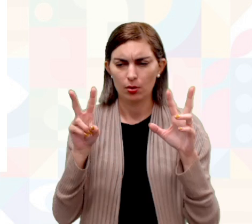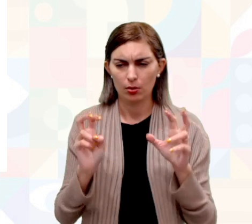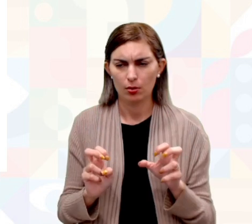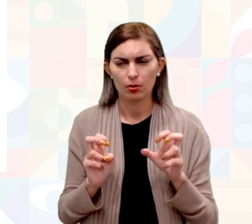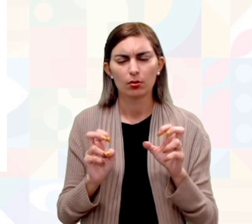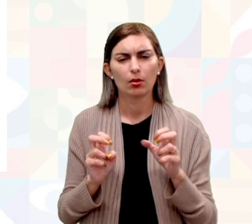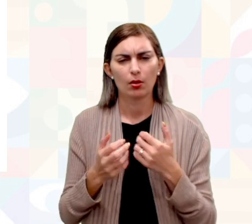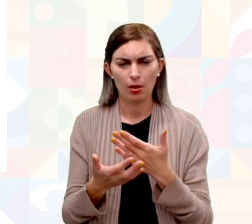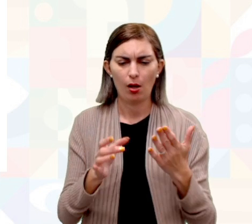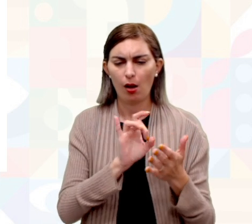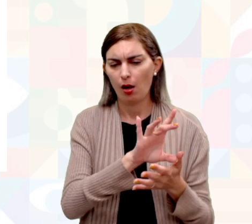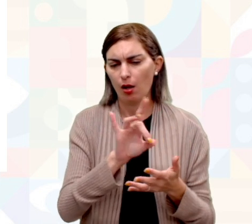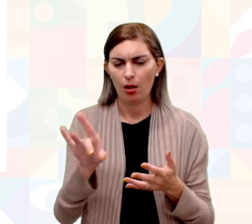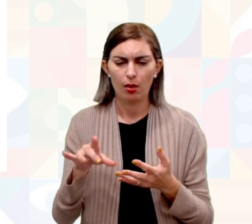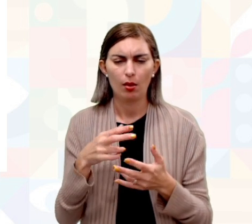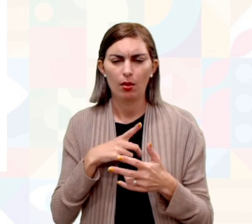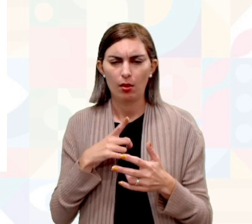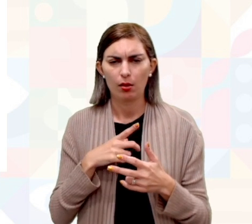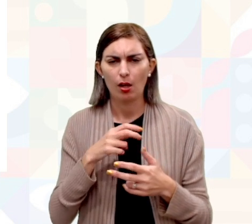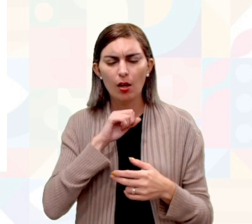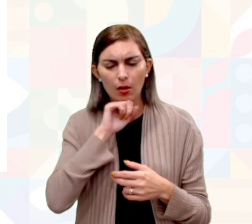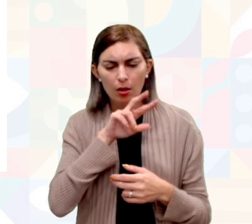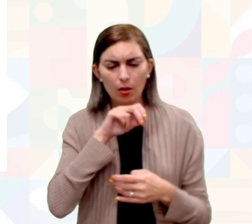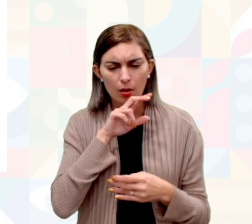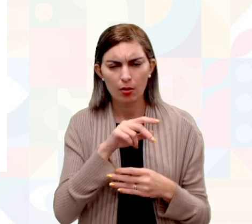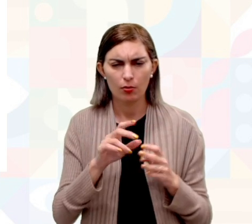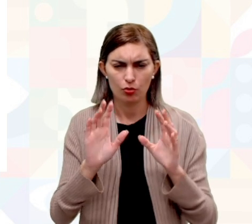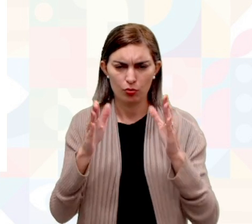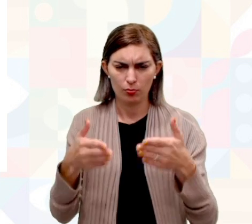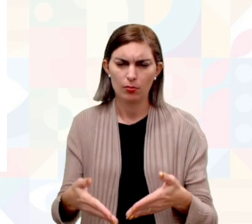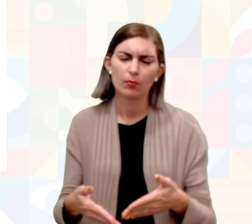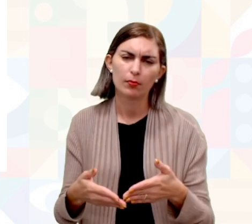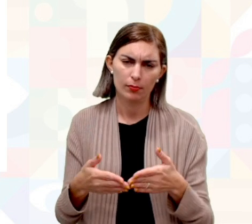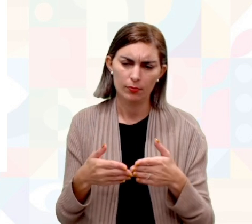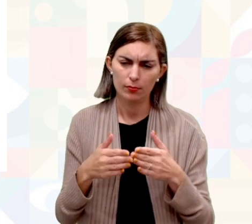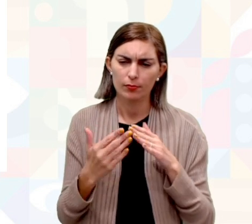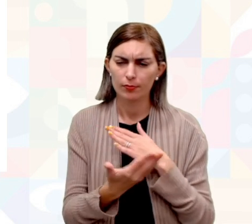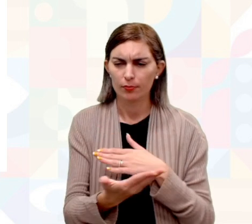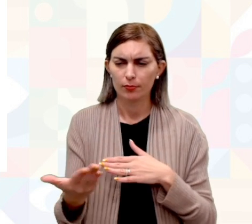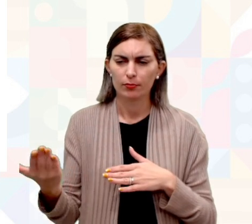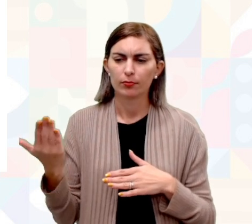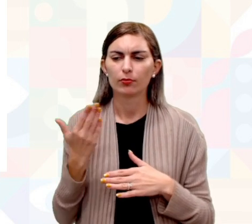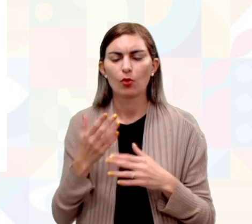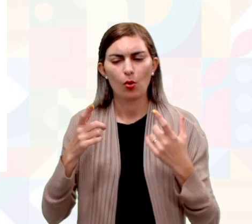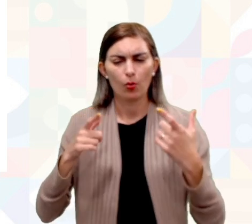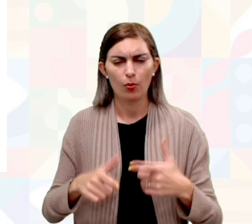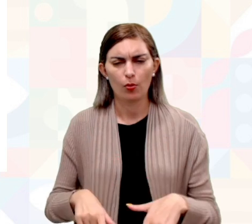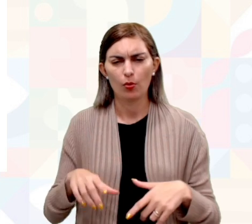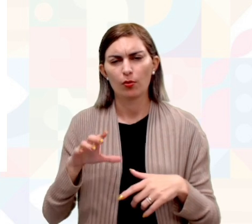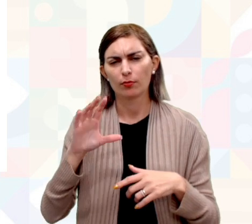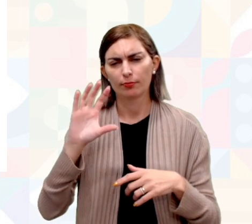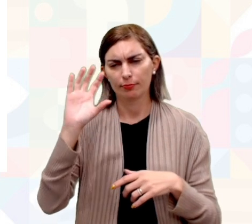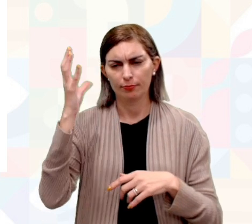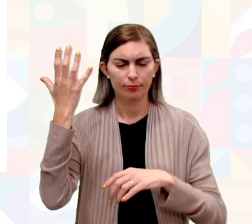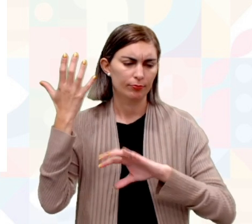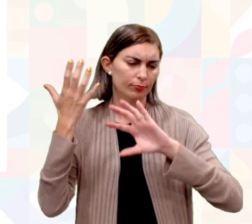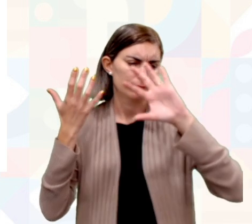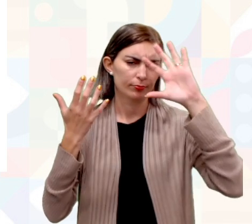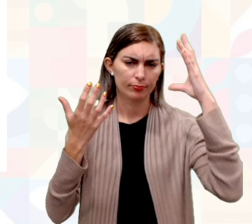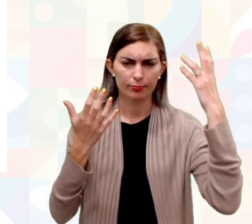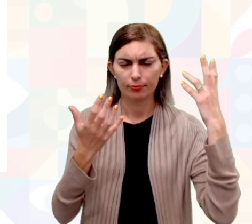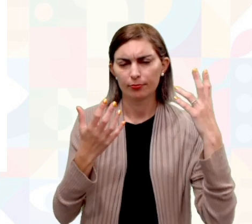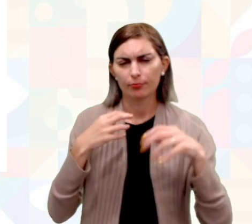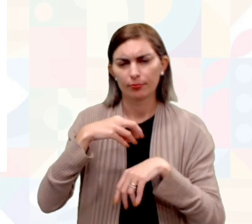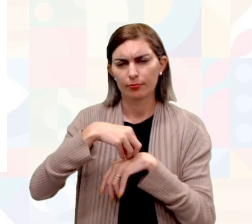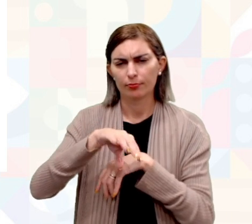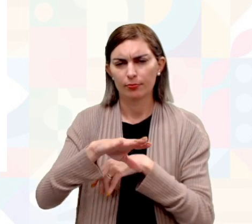trata. Cada produto tem uma toxicidade específica. Além disso, condições ambientais, né, trazendo